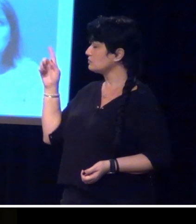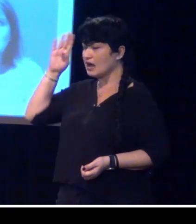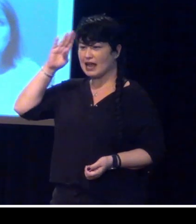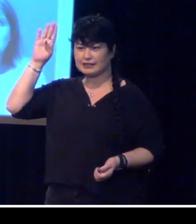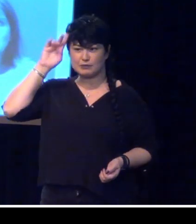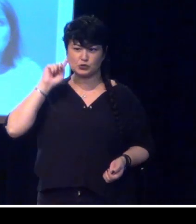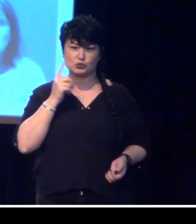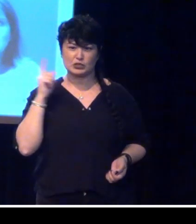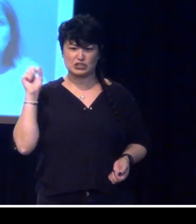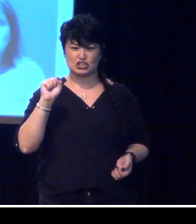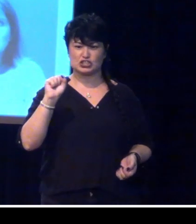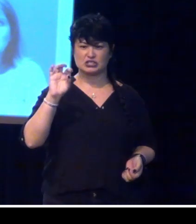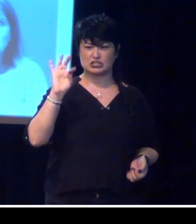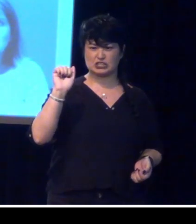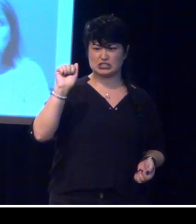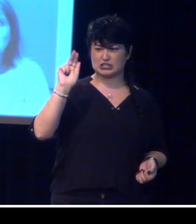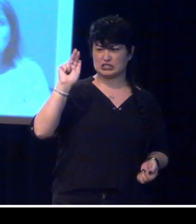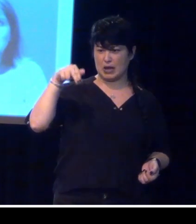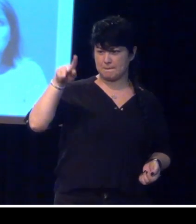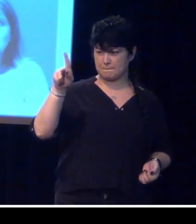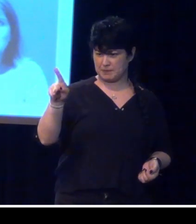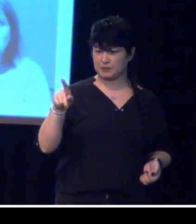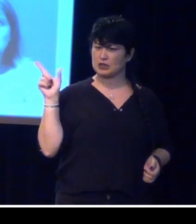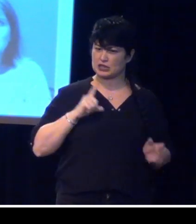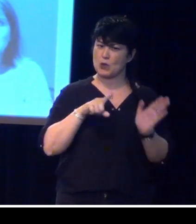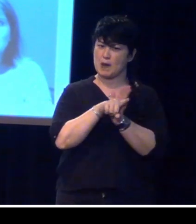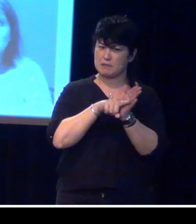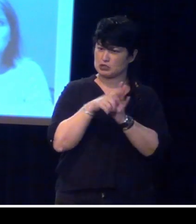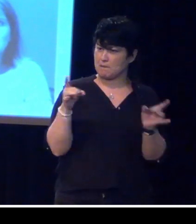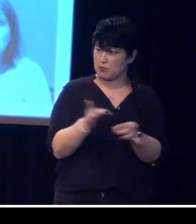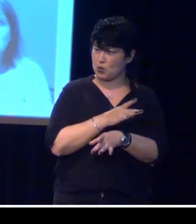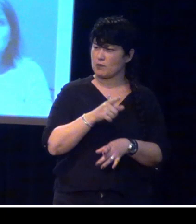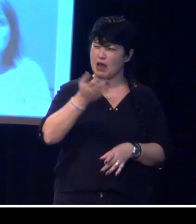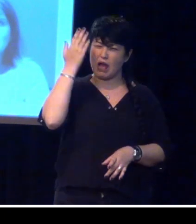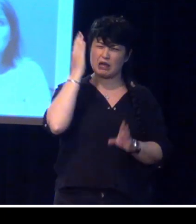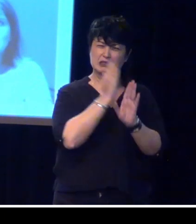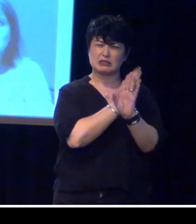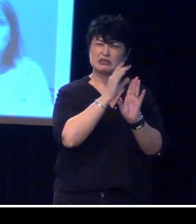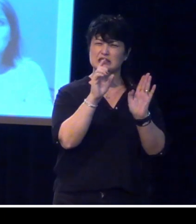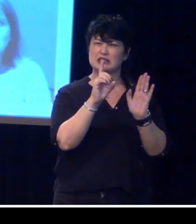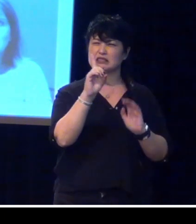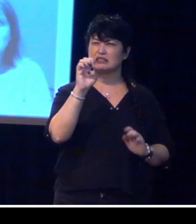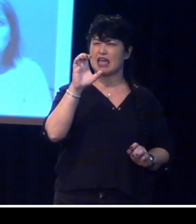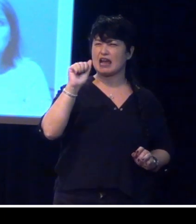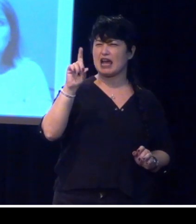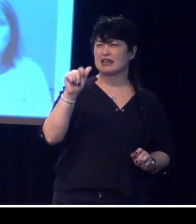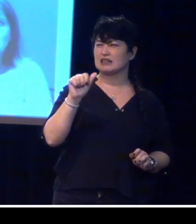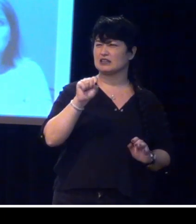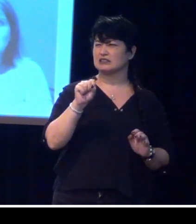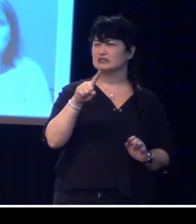Né? Segundo a Stamp, que tem uma pesquisa desde a primeira década do novo